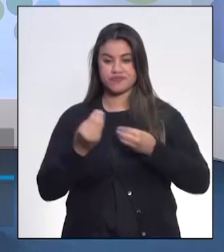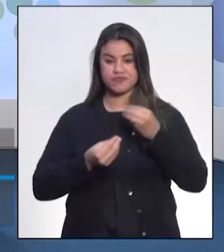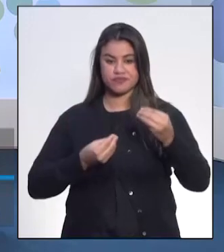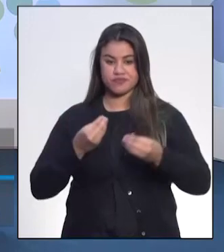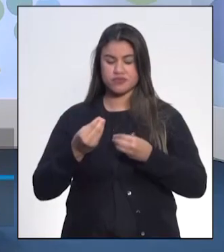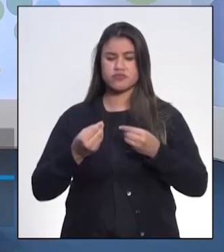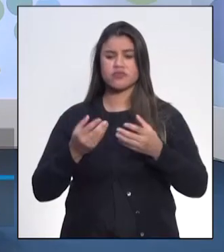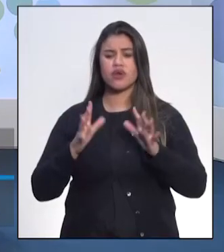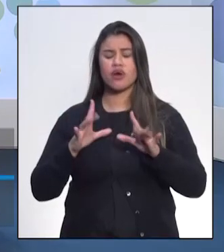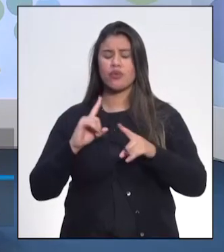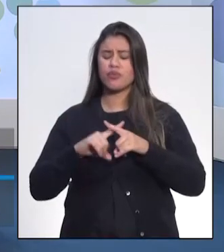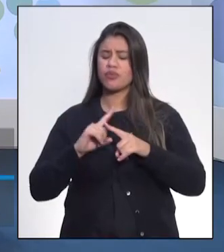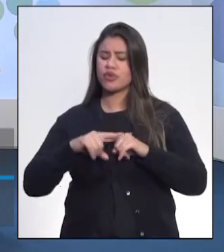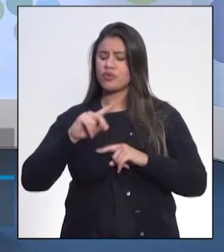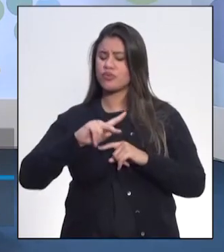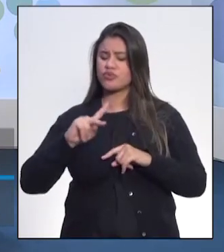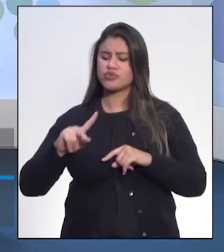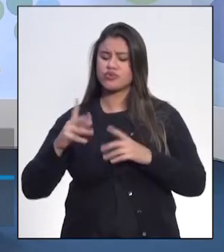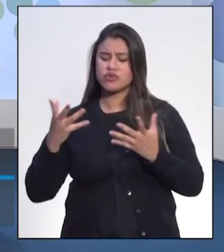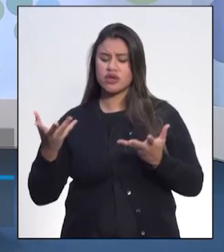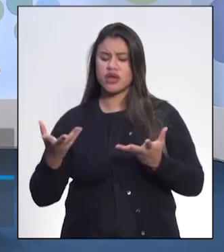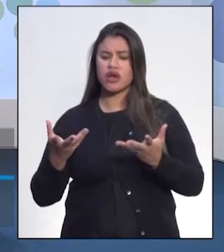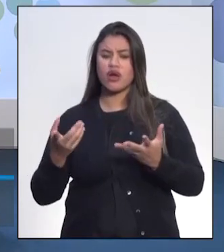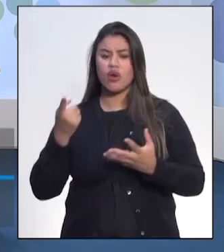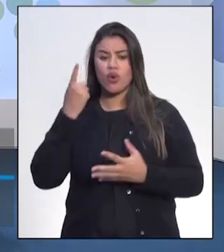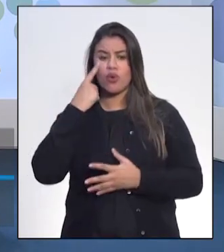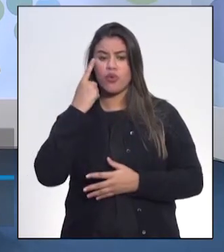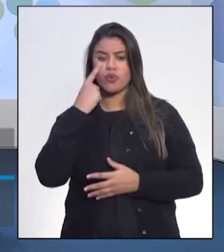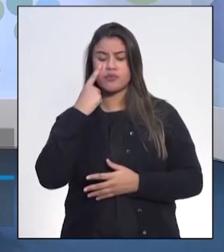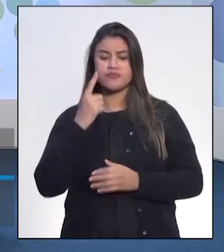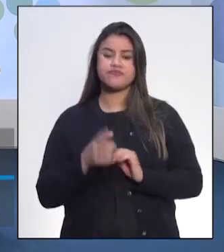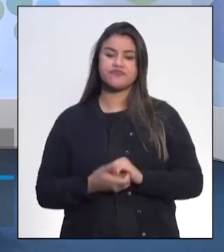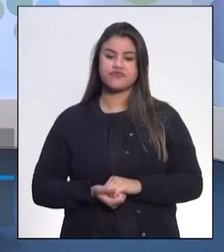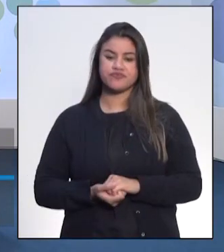professora? Se vocês olharem aqui,